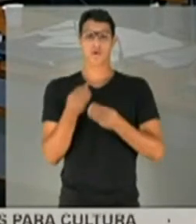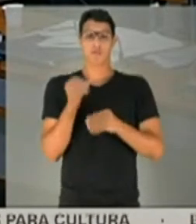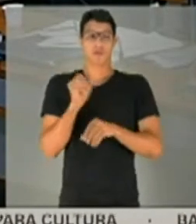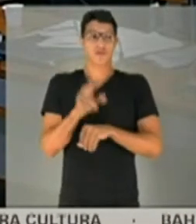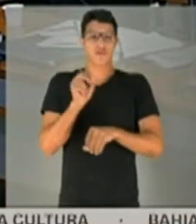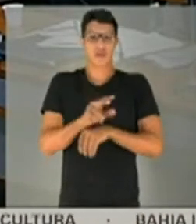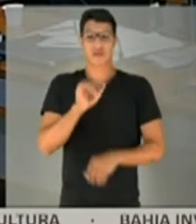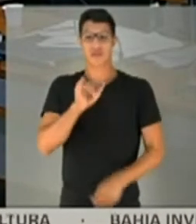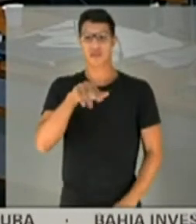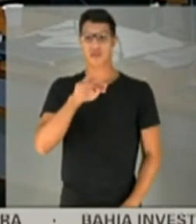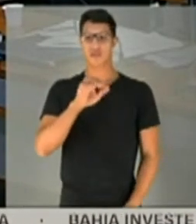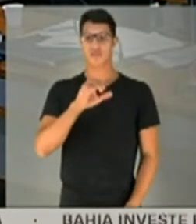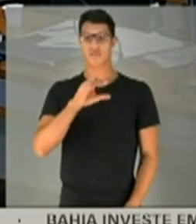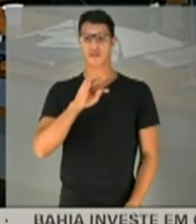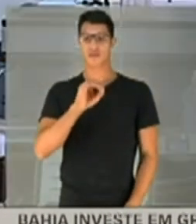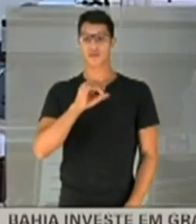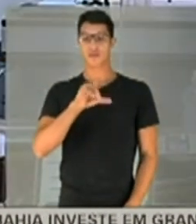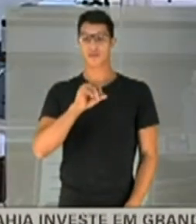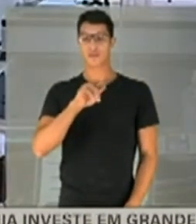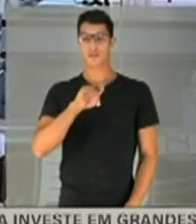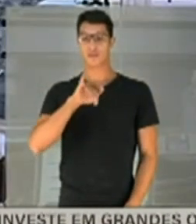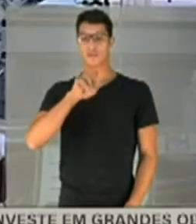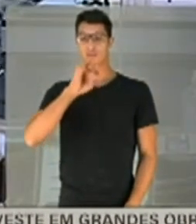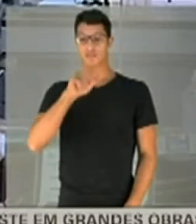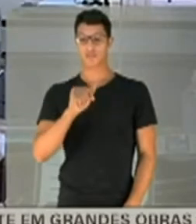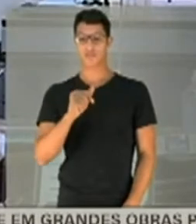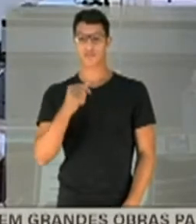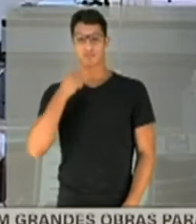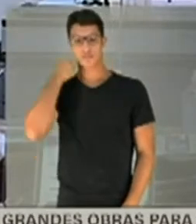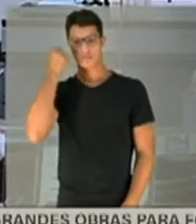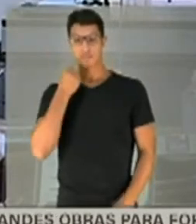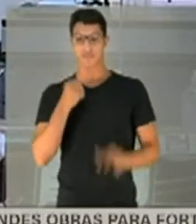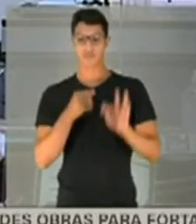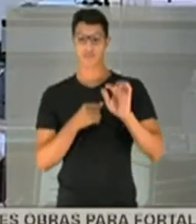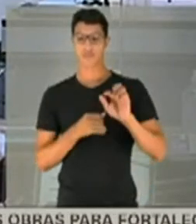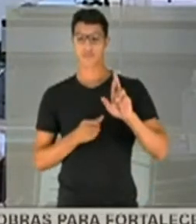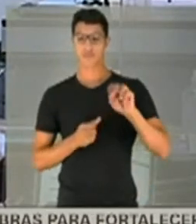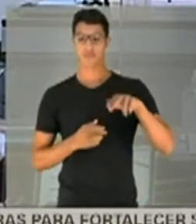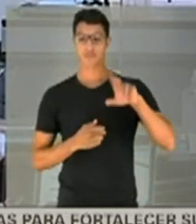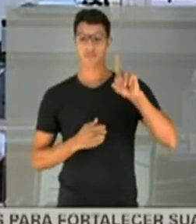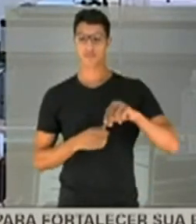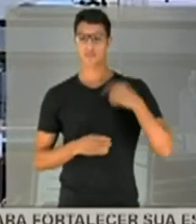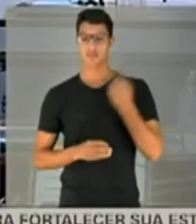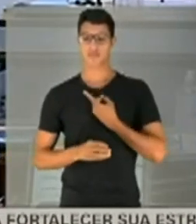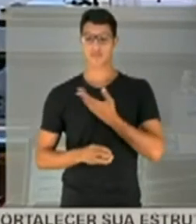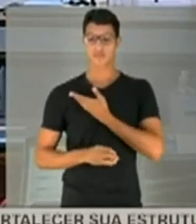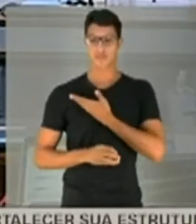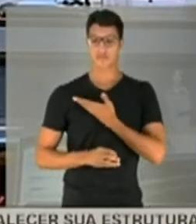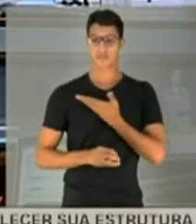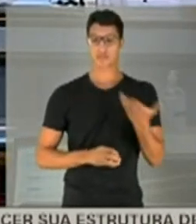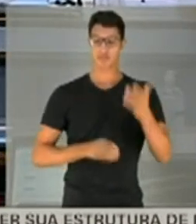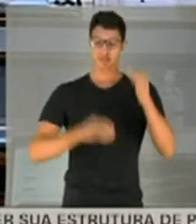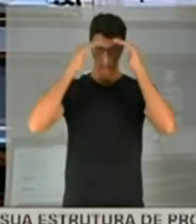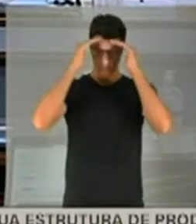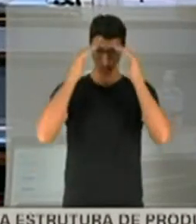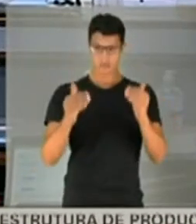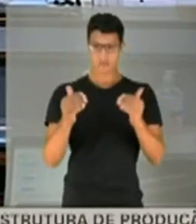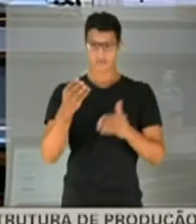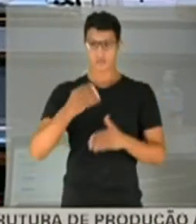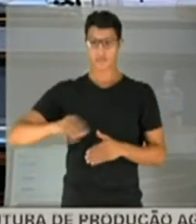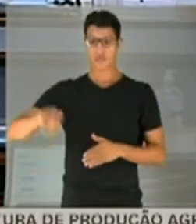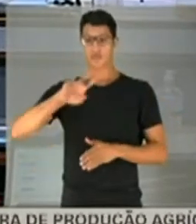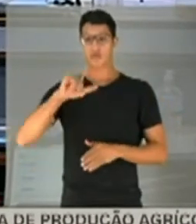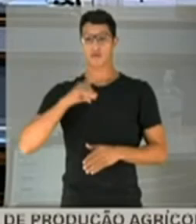infectologistas, como é que vocês estão analisando isso? Presidente, sem interromper, o senador Fernando Bezerra, que é nosso querido amigo, com todo respeito, ele vai